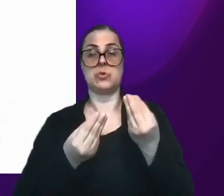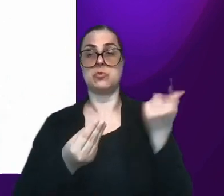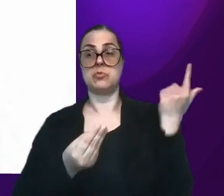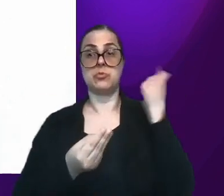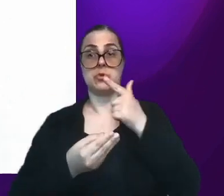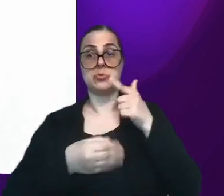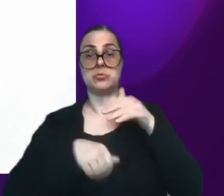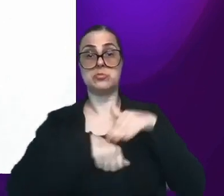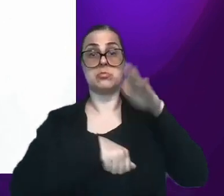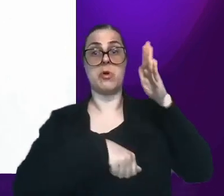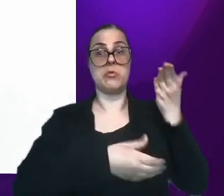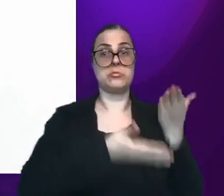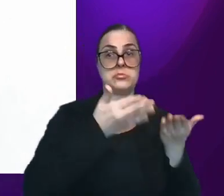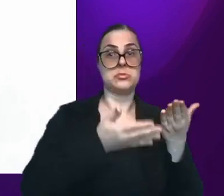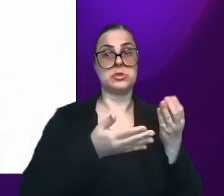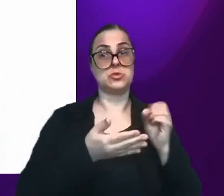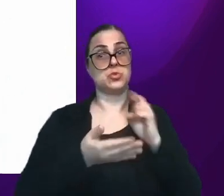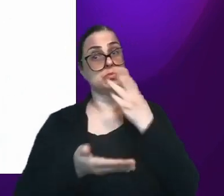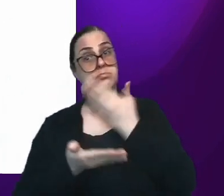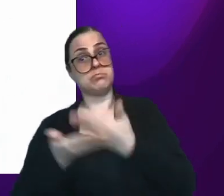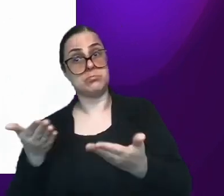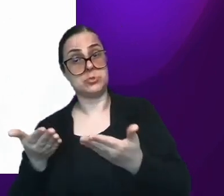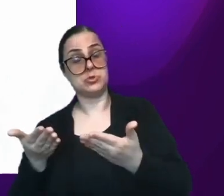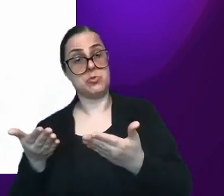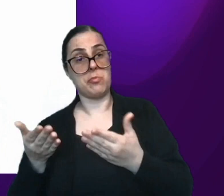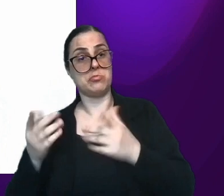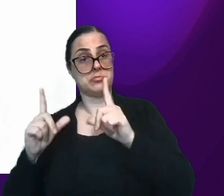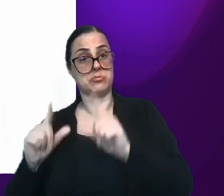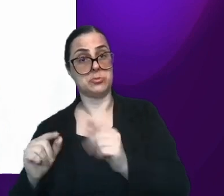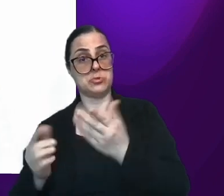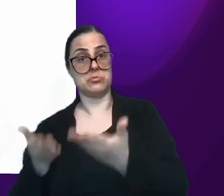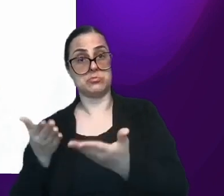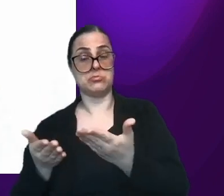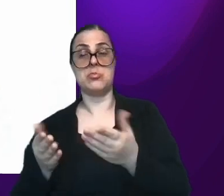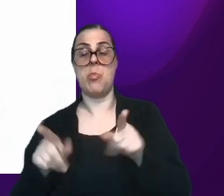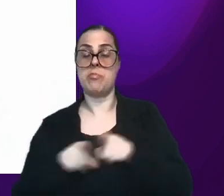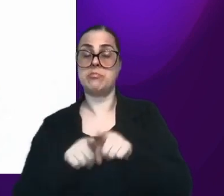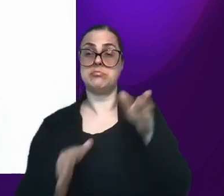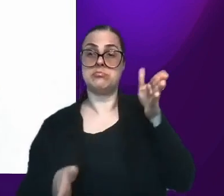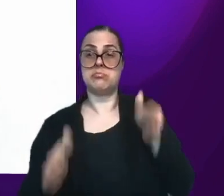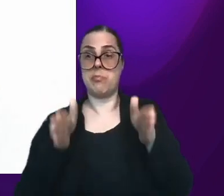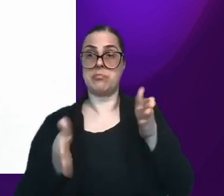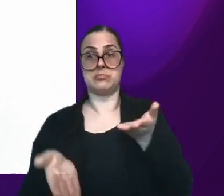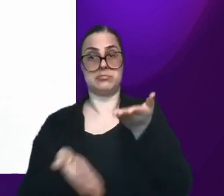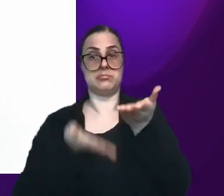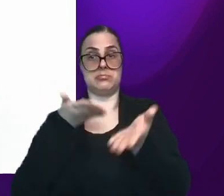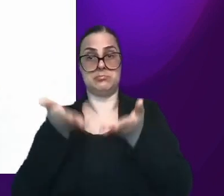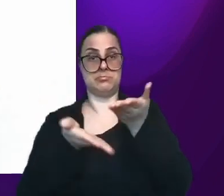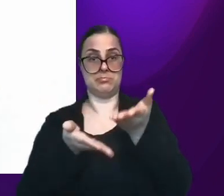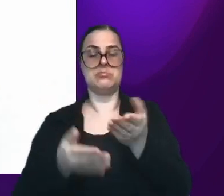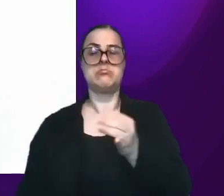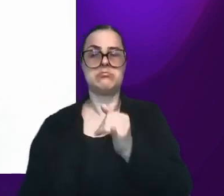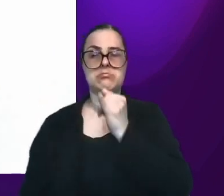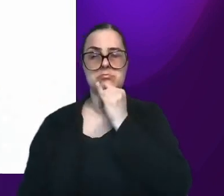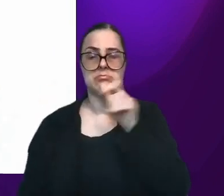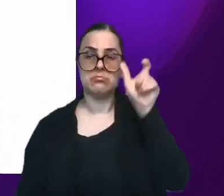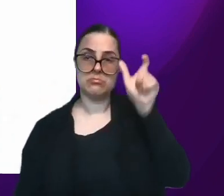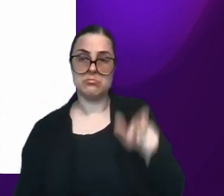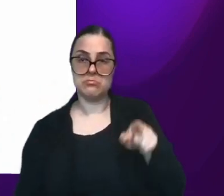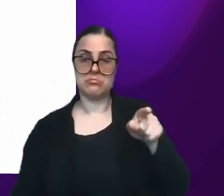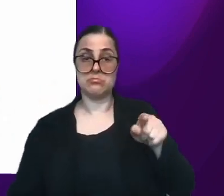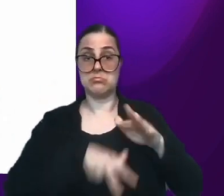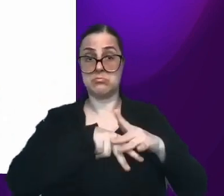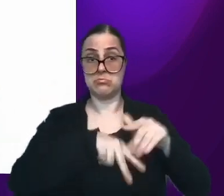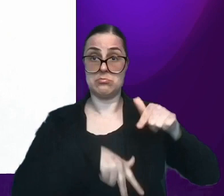dividida pelo peso do paciente, o peso seco, e a duração do tratamento. Então, esse paciente de 70 quilos, com um ganho de